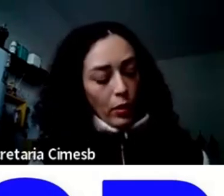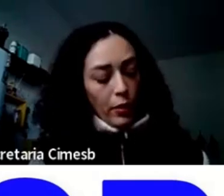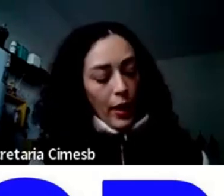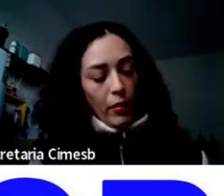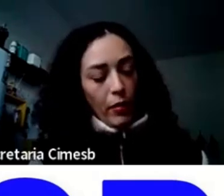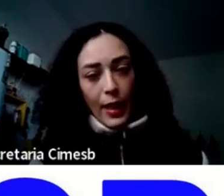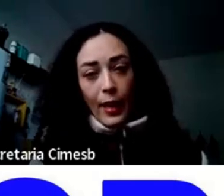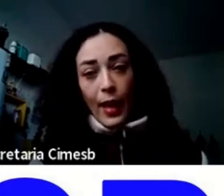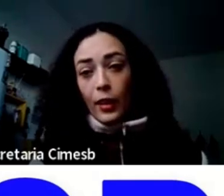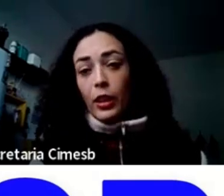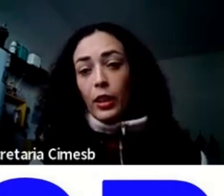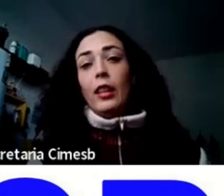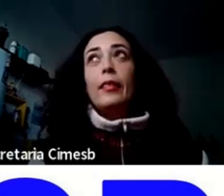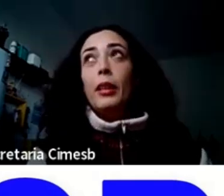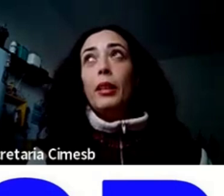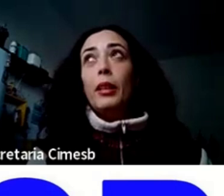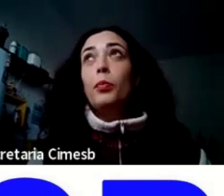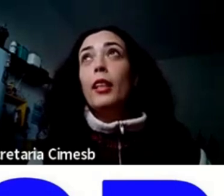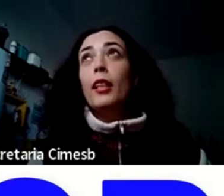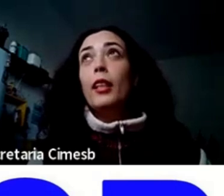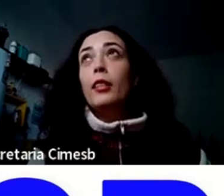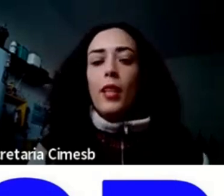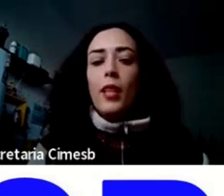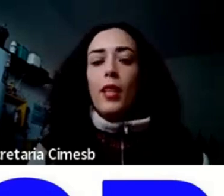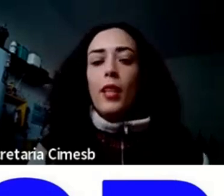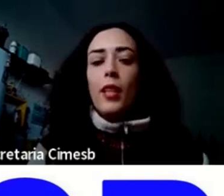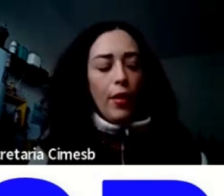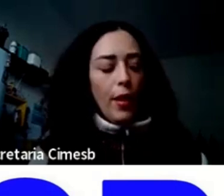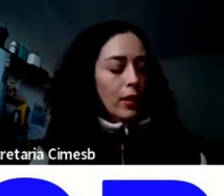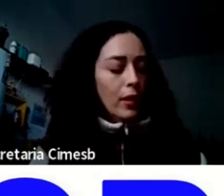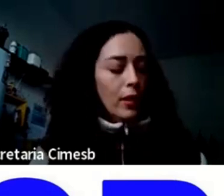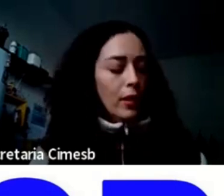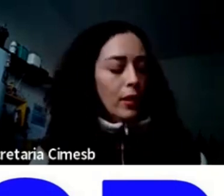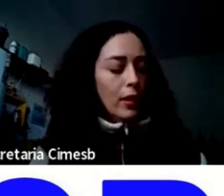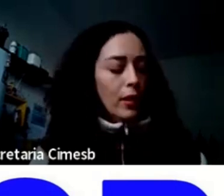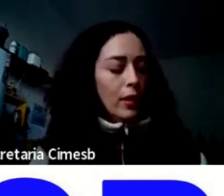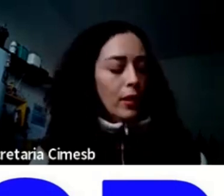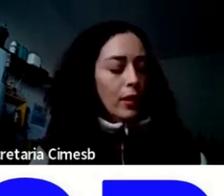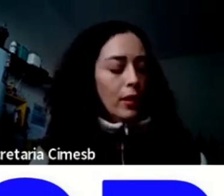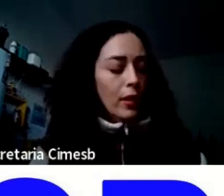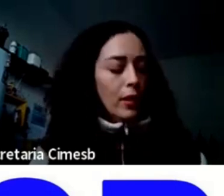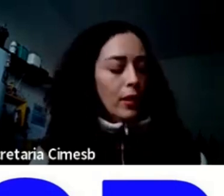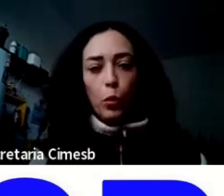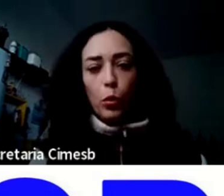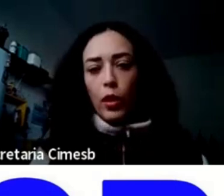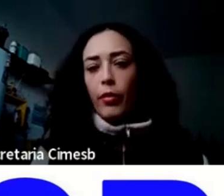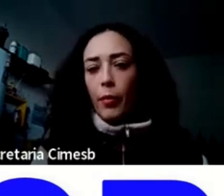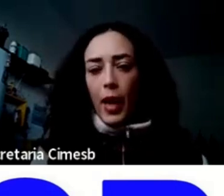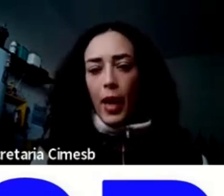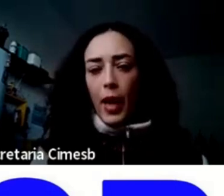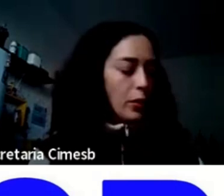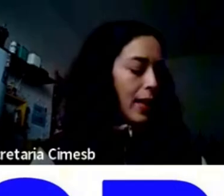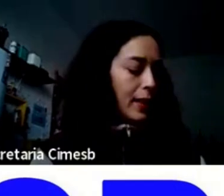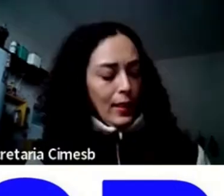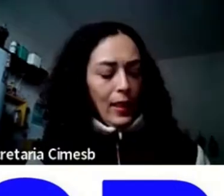os alunos ficavam ali à tarde, tinha bastante projetos, e eu comecei a me envolver. Falei assim, vamos ensinar para os outros alunos